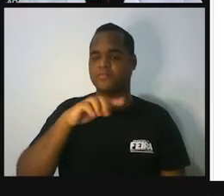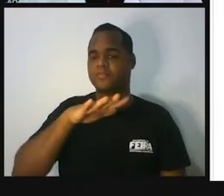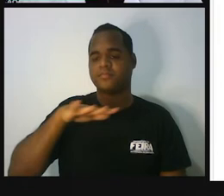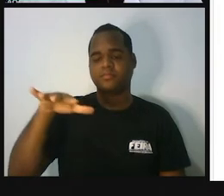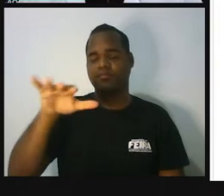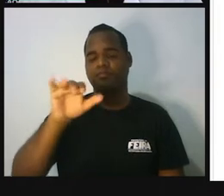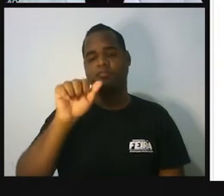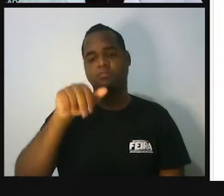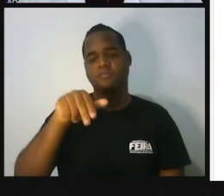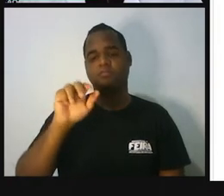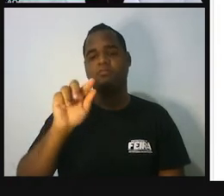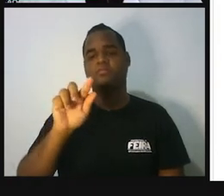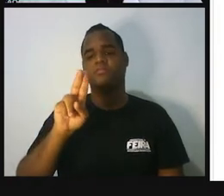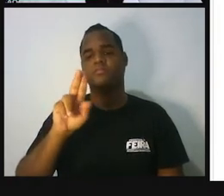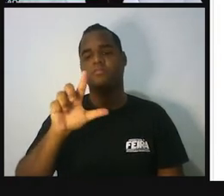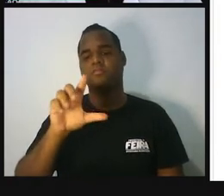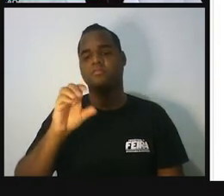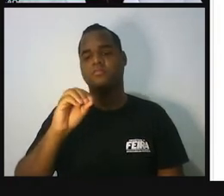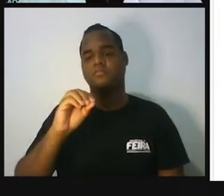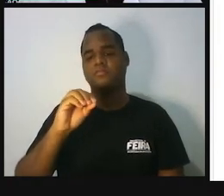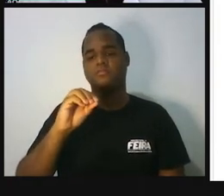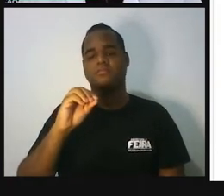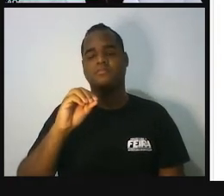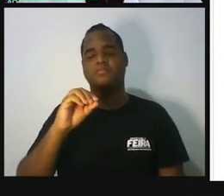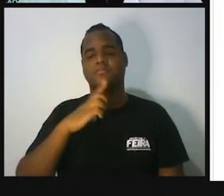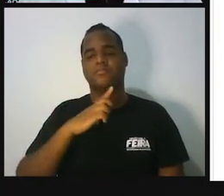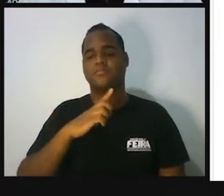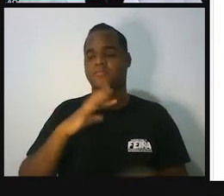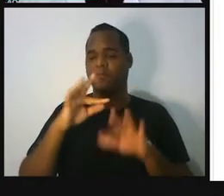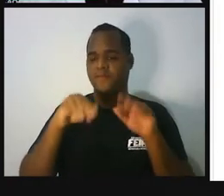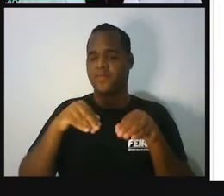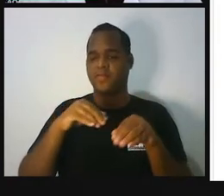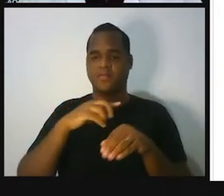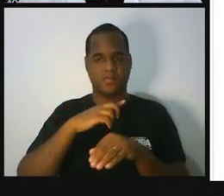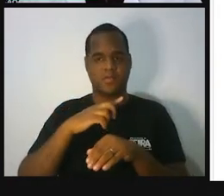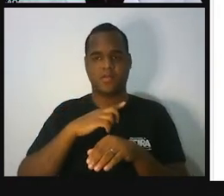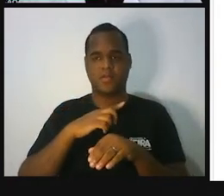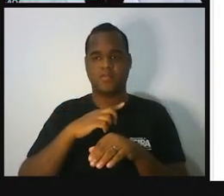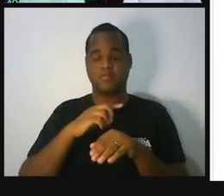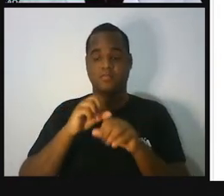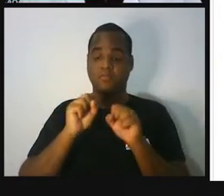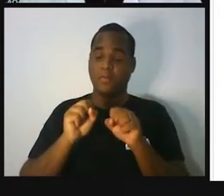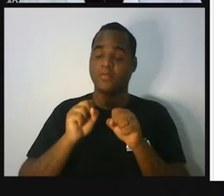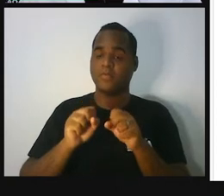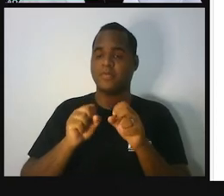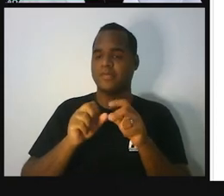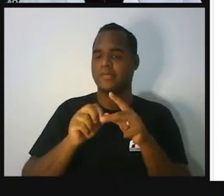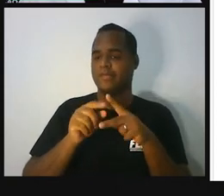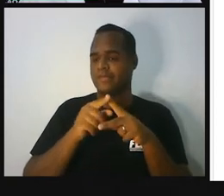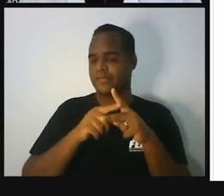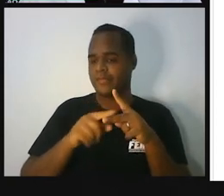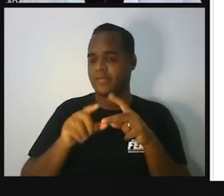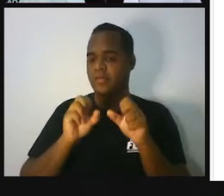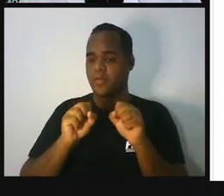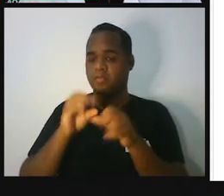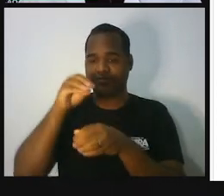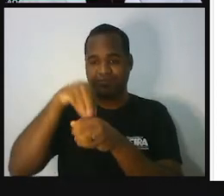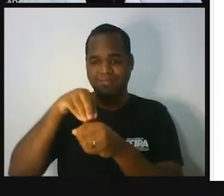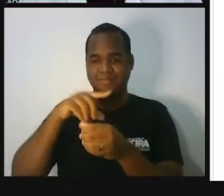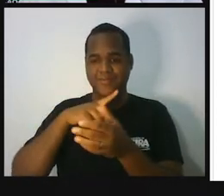ó é infinitamente tá bom porque você me reta são elementos geométricos